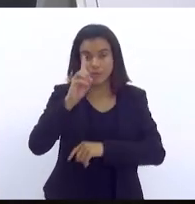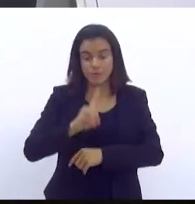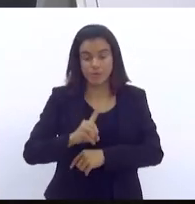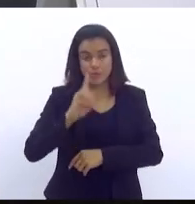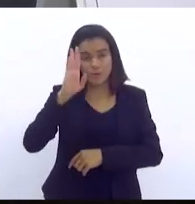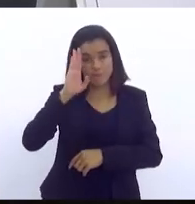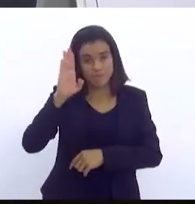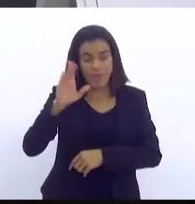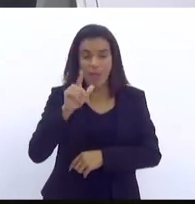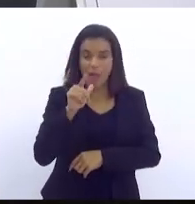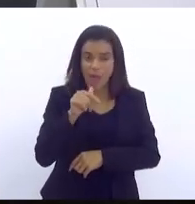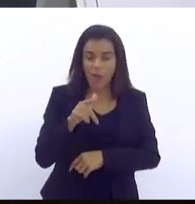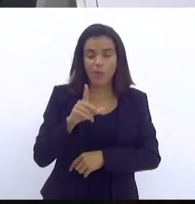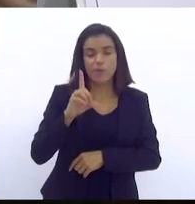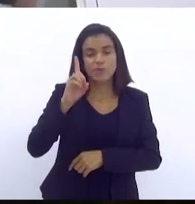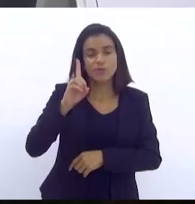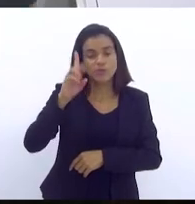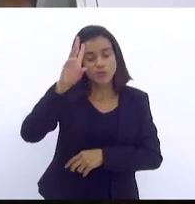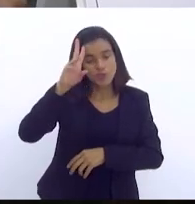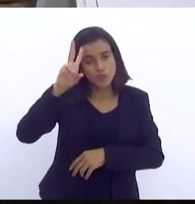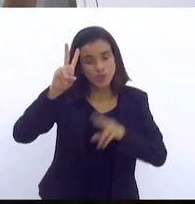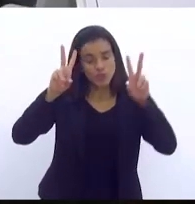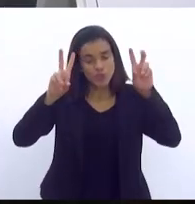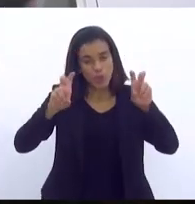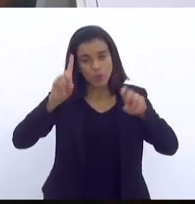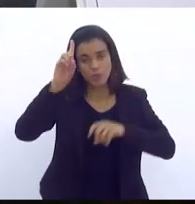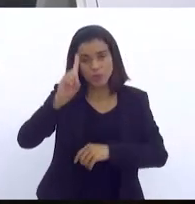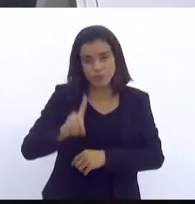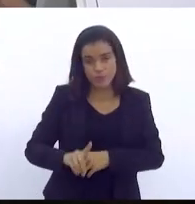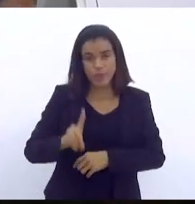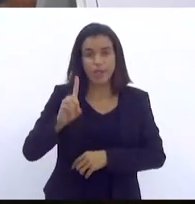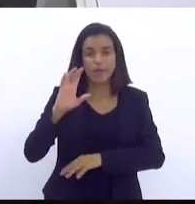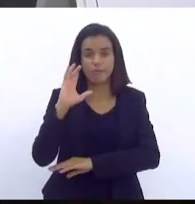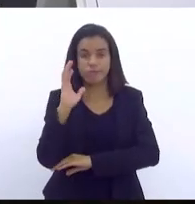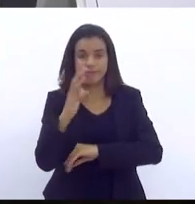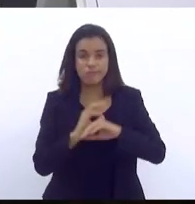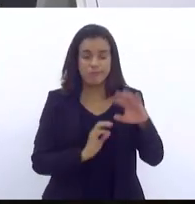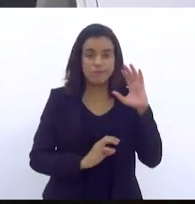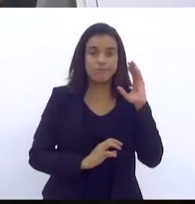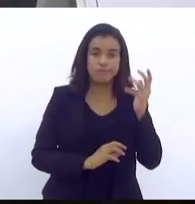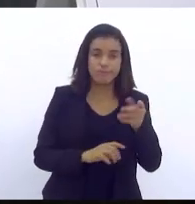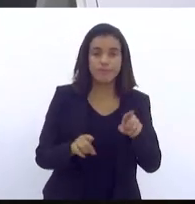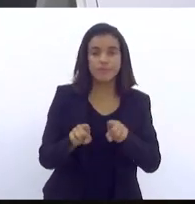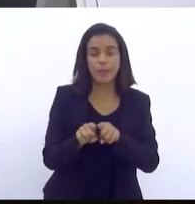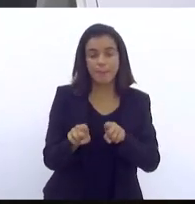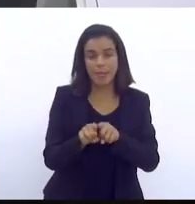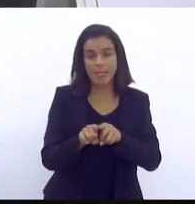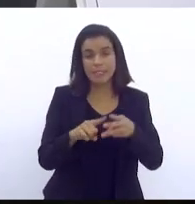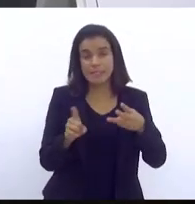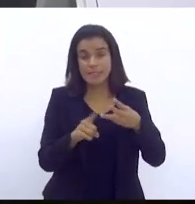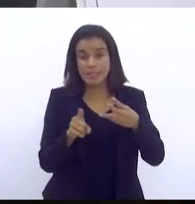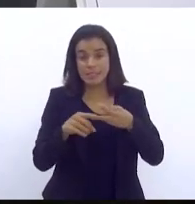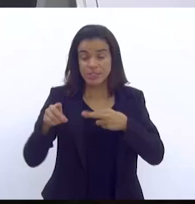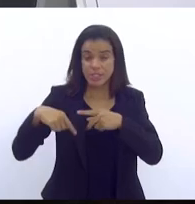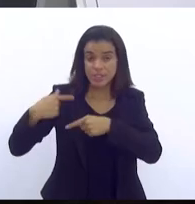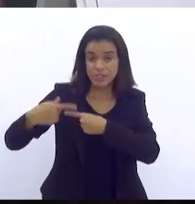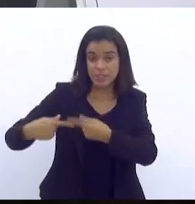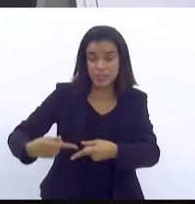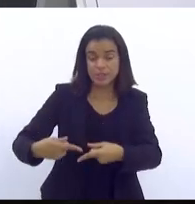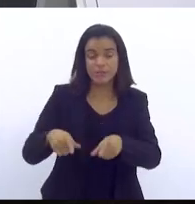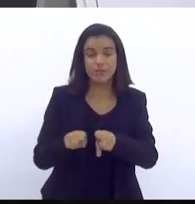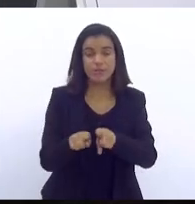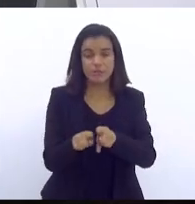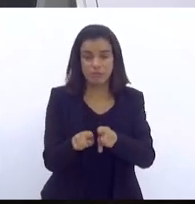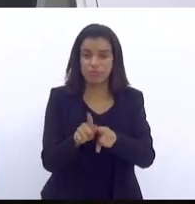a água ao direito ao meio ambiente ecologicamente equilibrado que é um direito fundamental de terceira geração e tudo isso